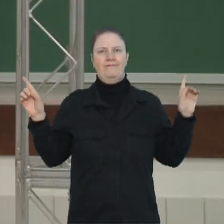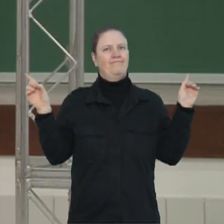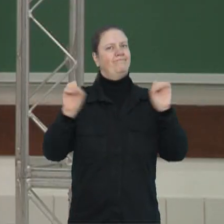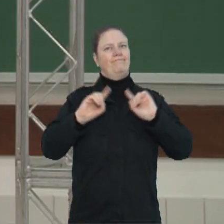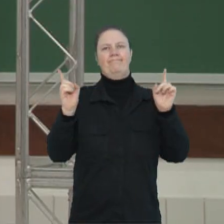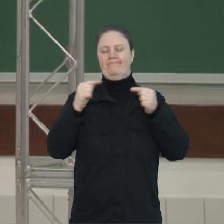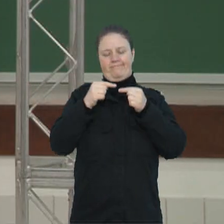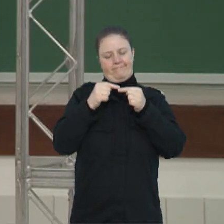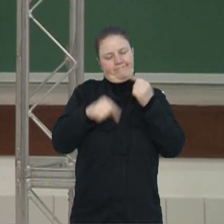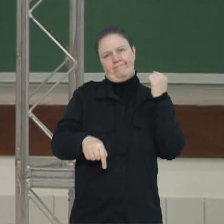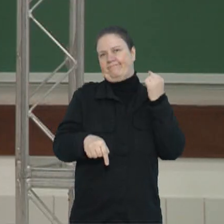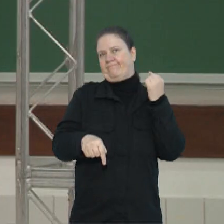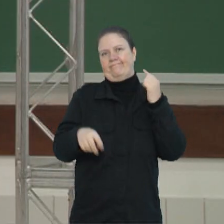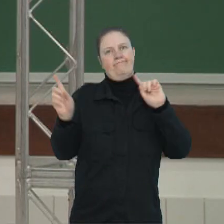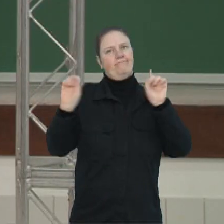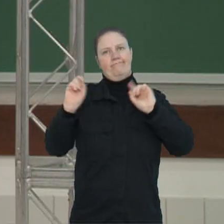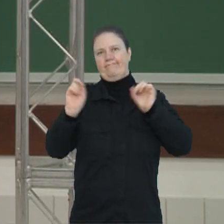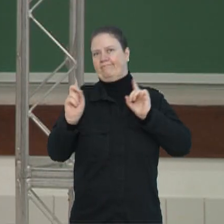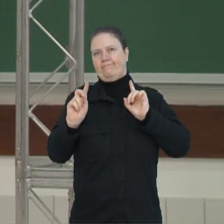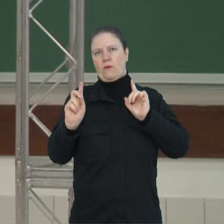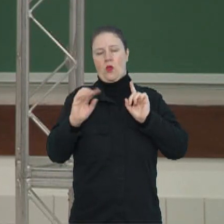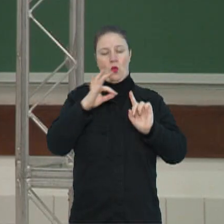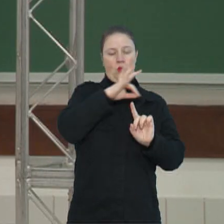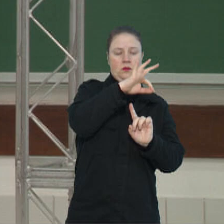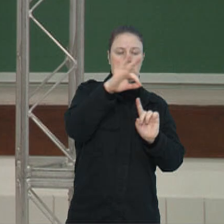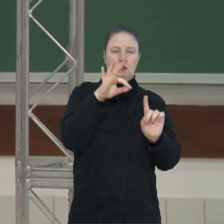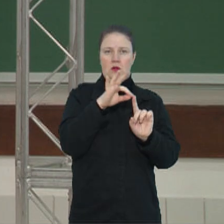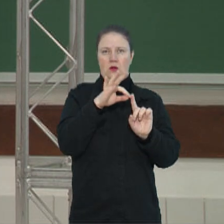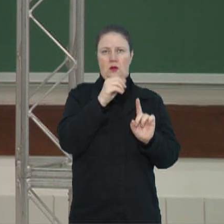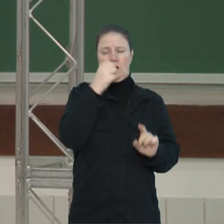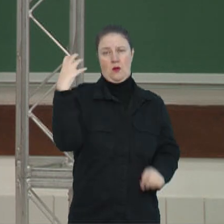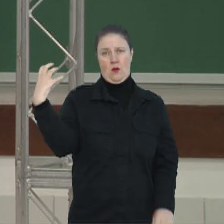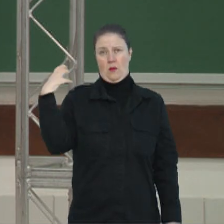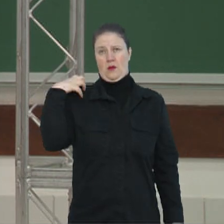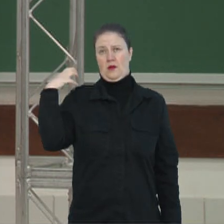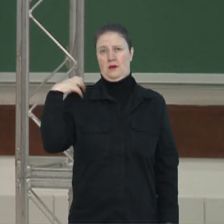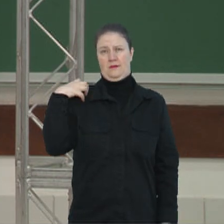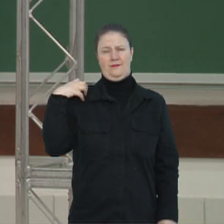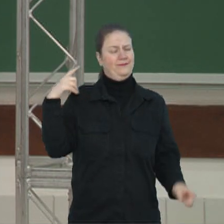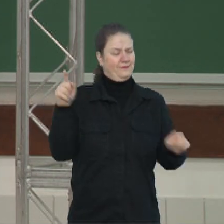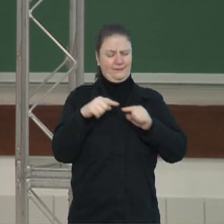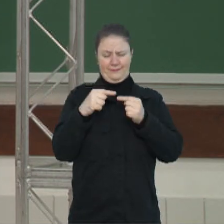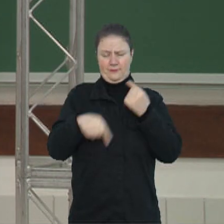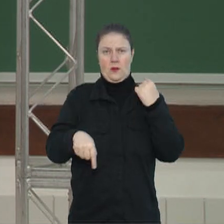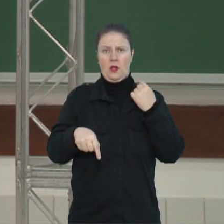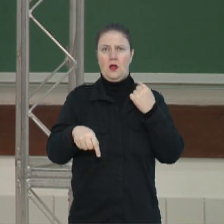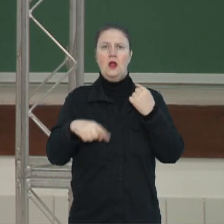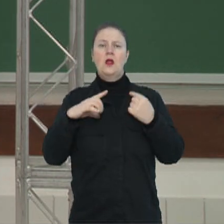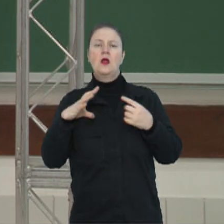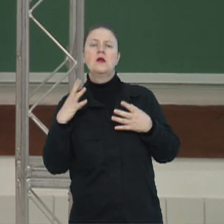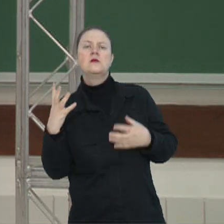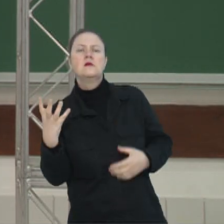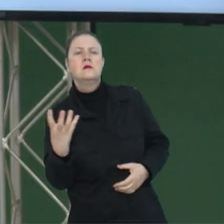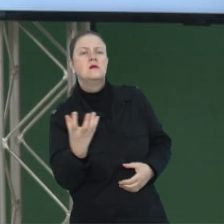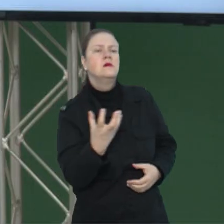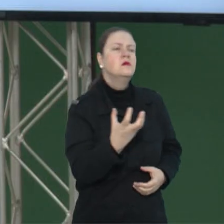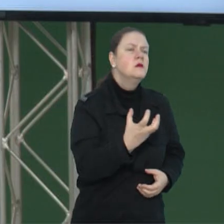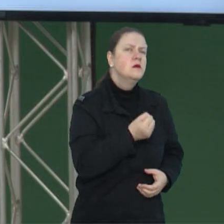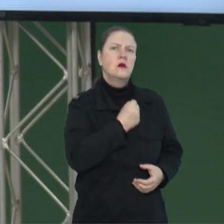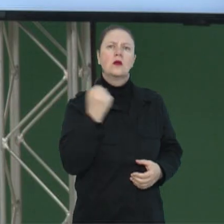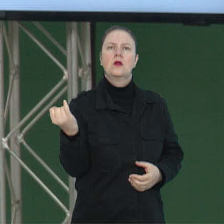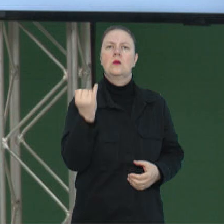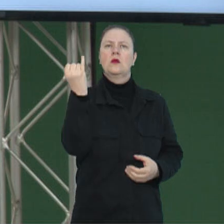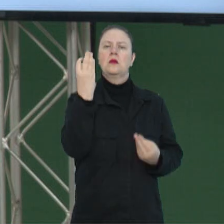Daí já não condiz nem com o pensamento de Santo Agostinho e nem com o do Platão, né? O Platão não quer resgatar, né, a importância das